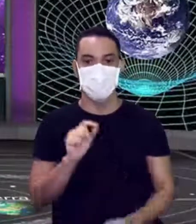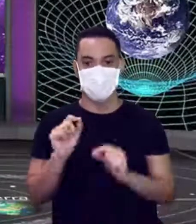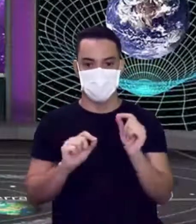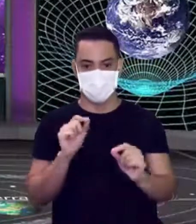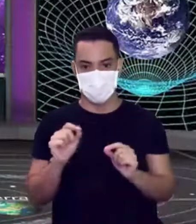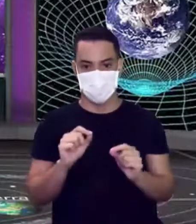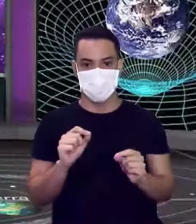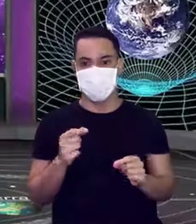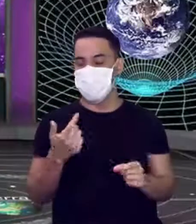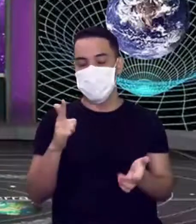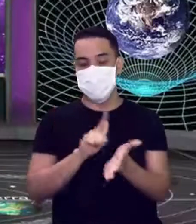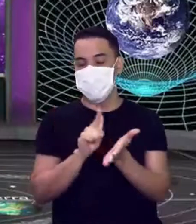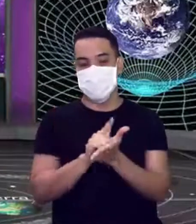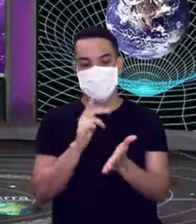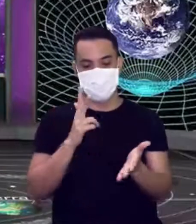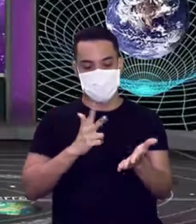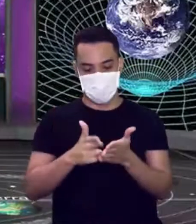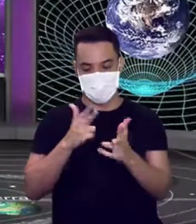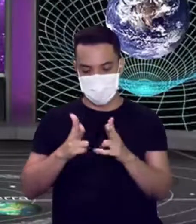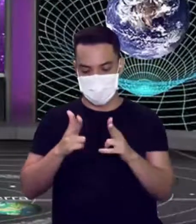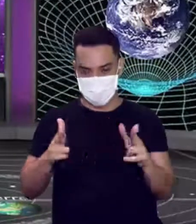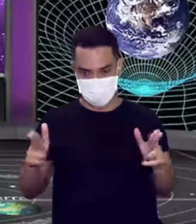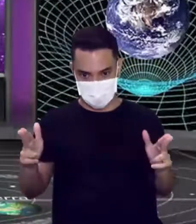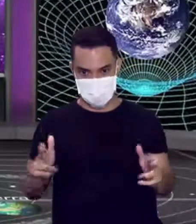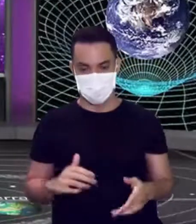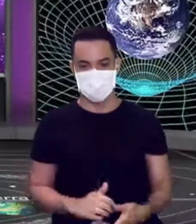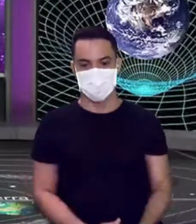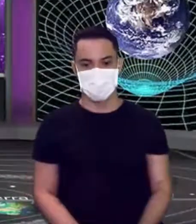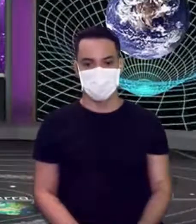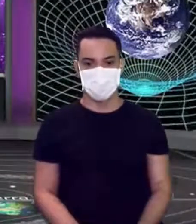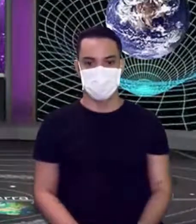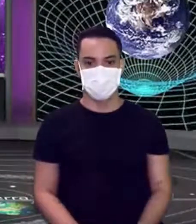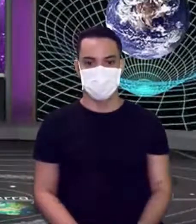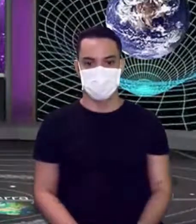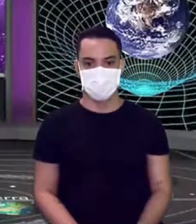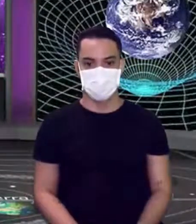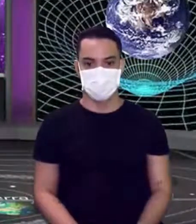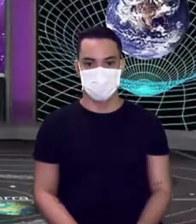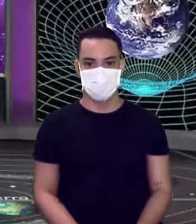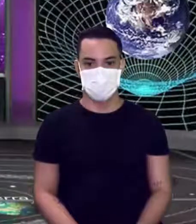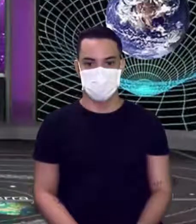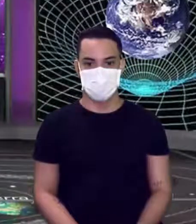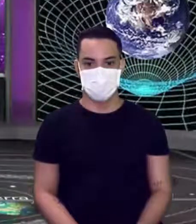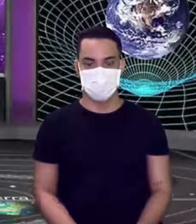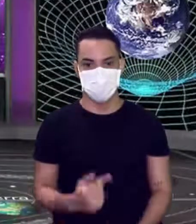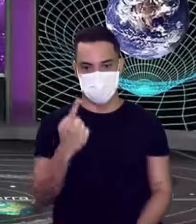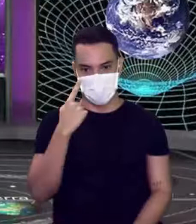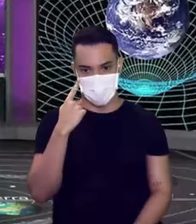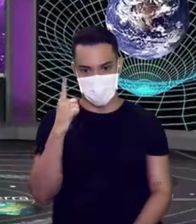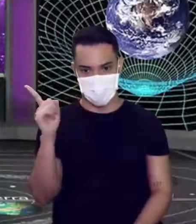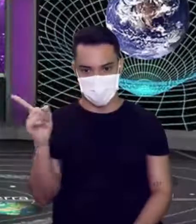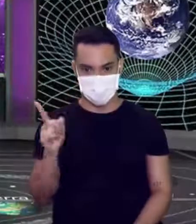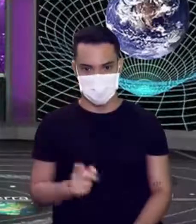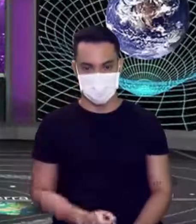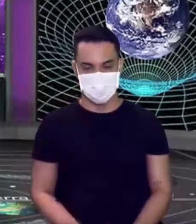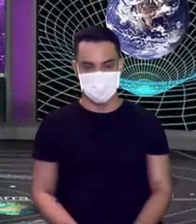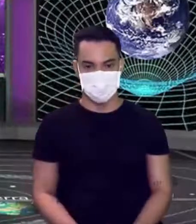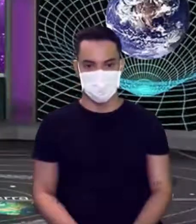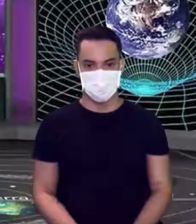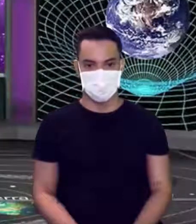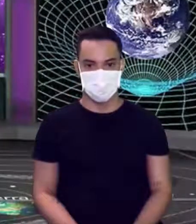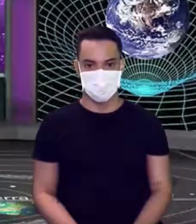pegar pedacinhos de papel. Olha só, se eu atritar aqui, esses papeizinhos que estão